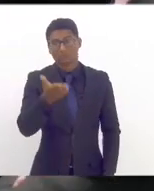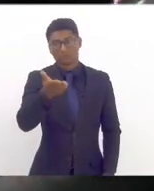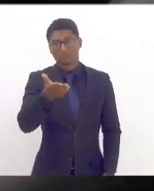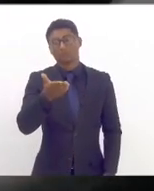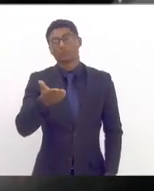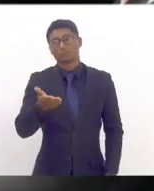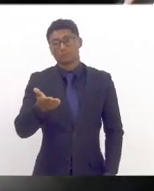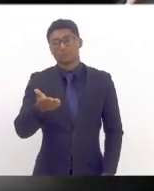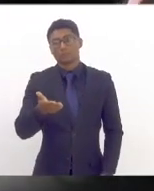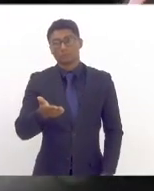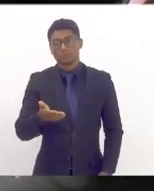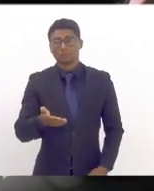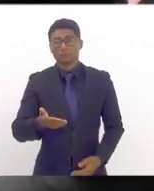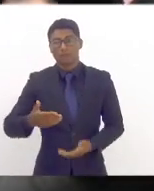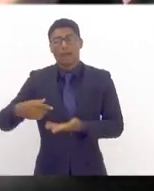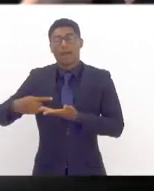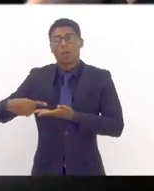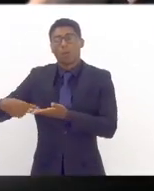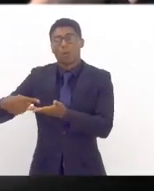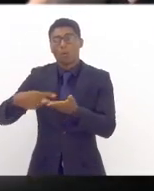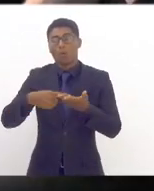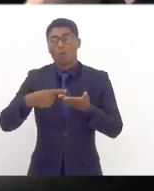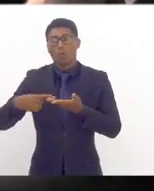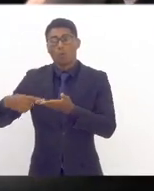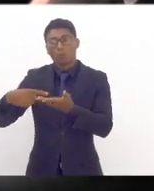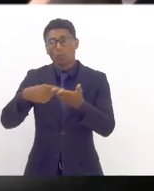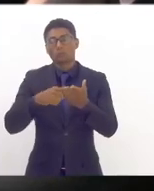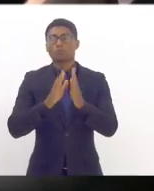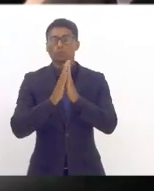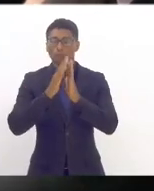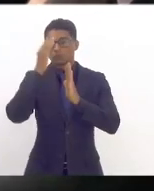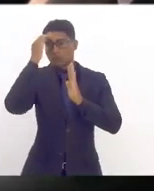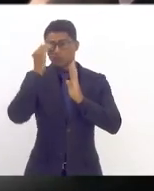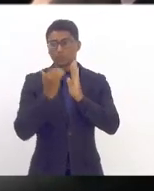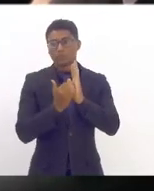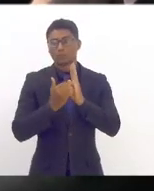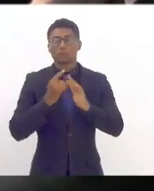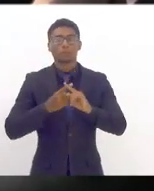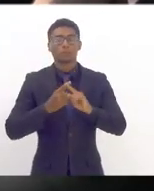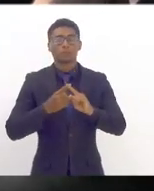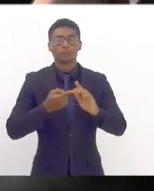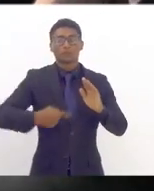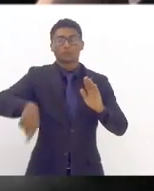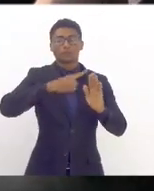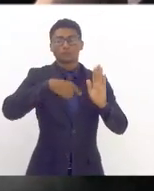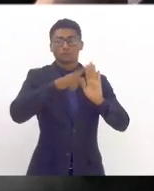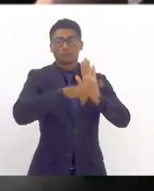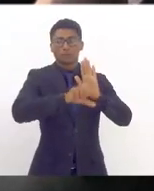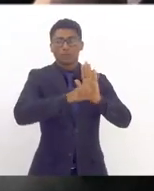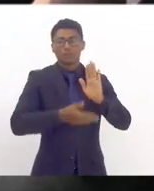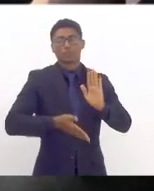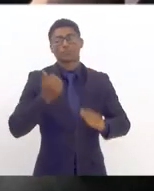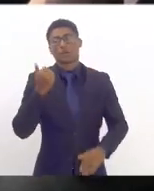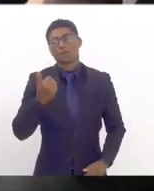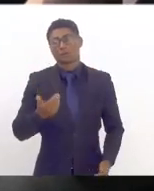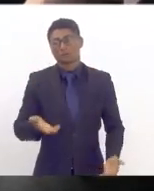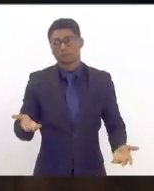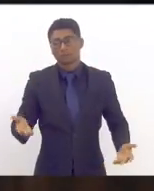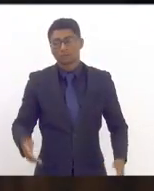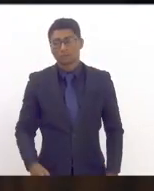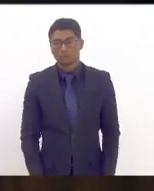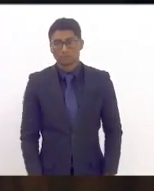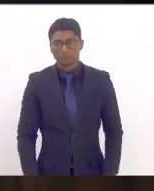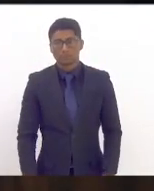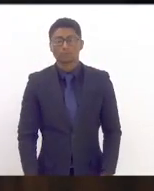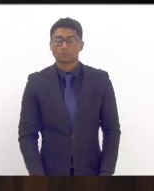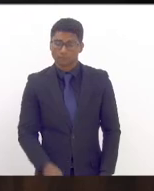a vossa excelência o cumprimento do acordo para que nós retiremos esse projeto de lei de pauta Sim